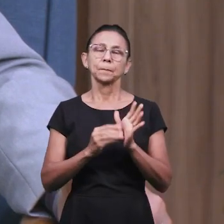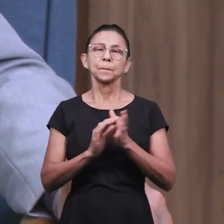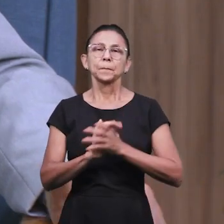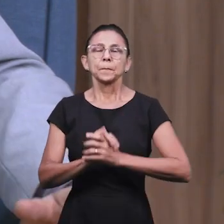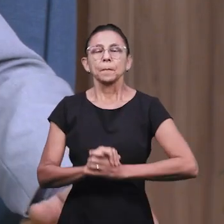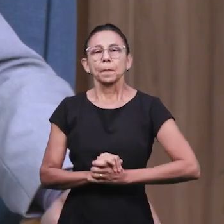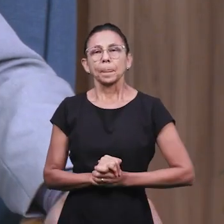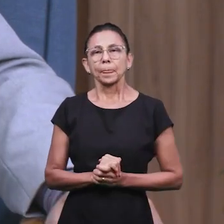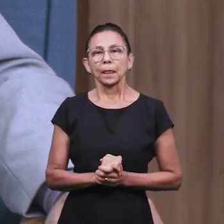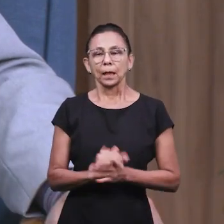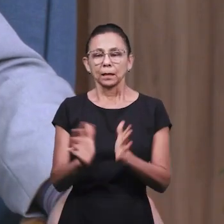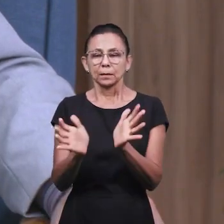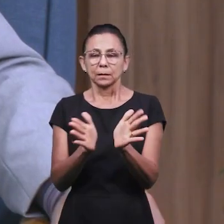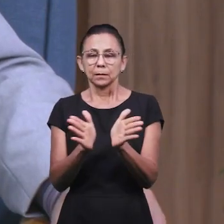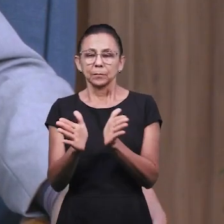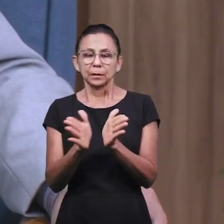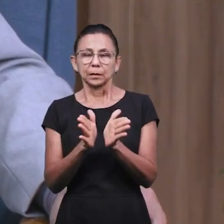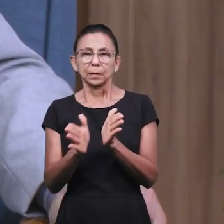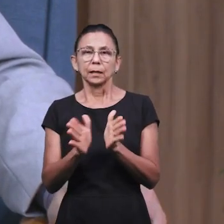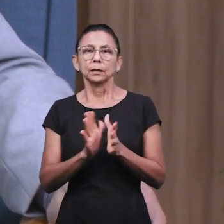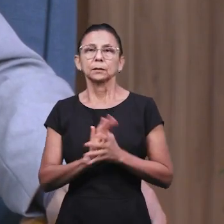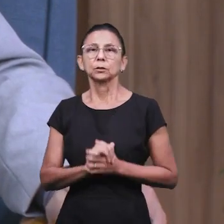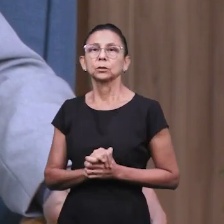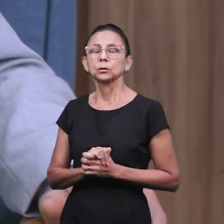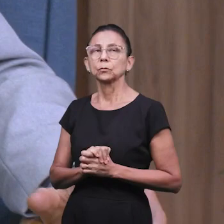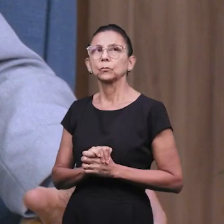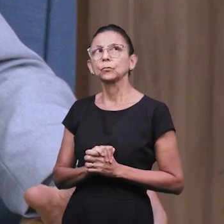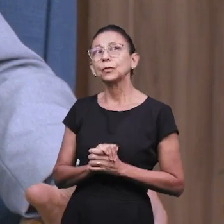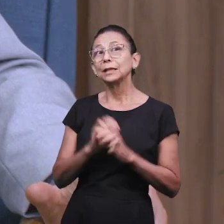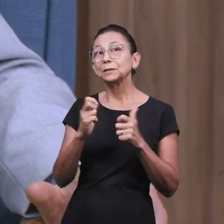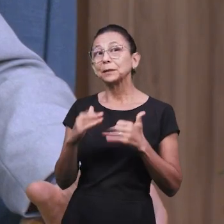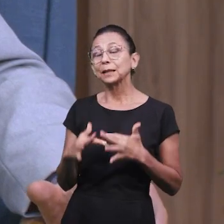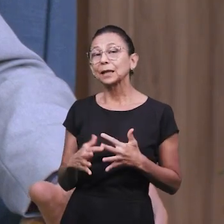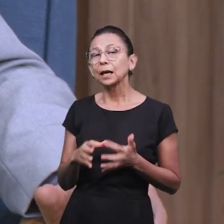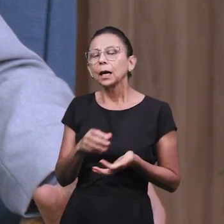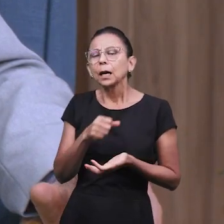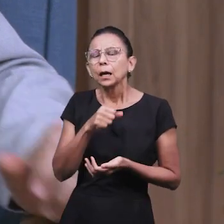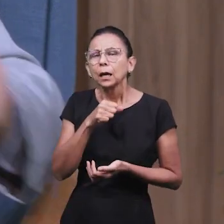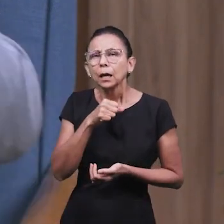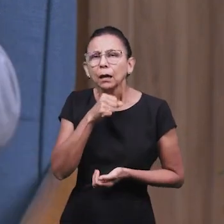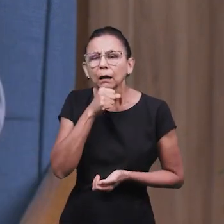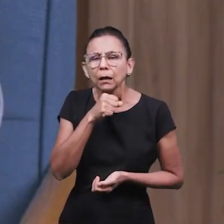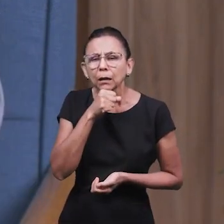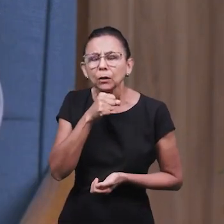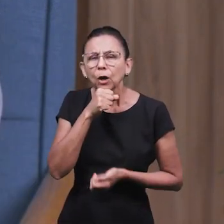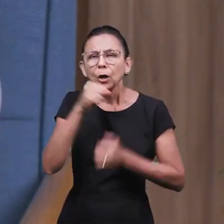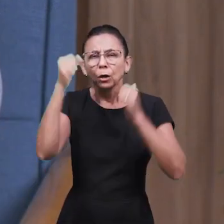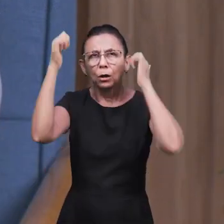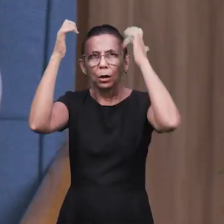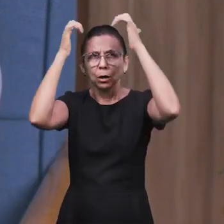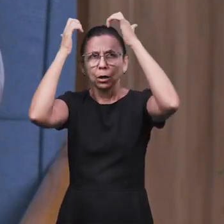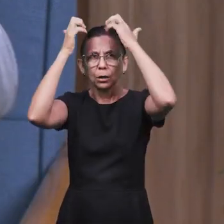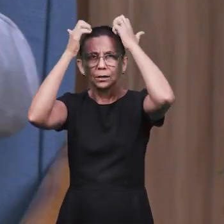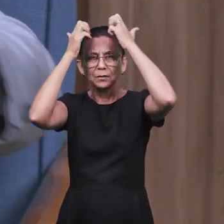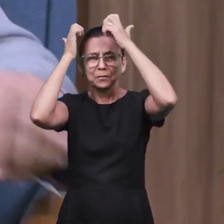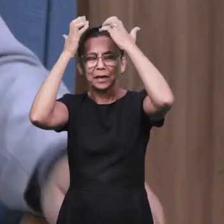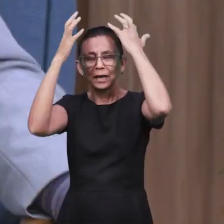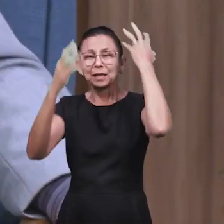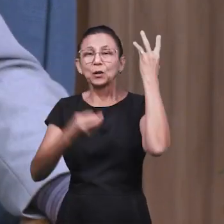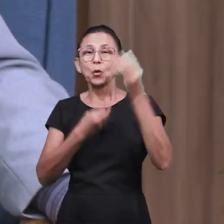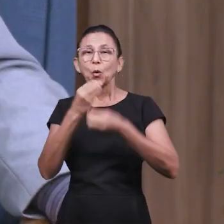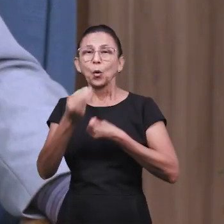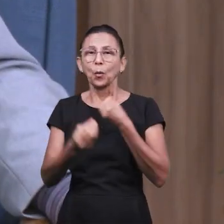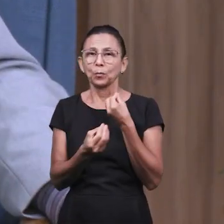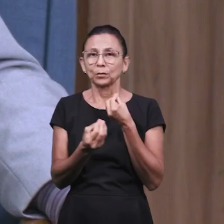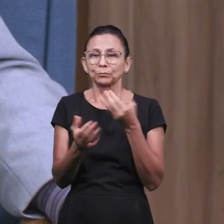é neuropsicopedagoga, vai nos falar sobre como é o cérebro dos idosos, para que nós saibamos como lidar com os nossos